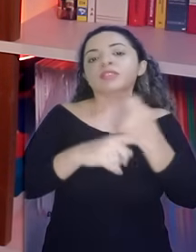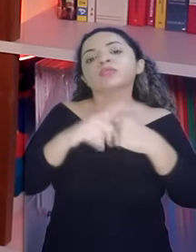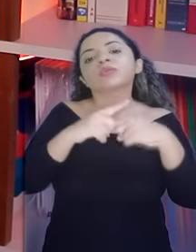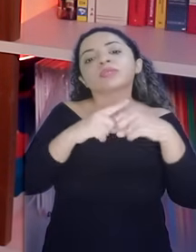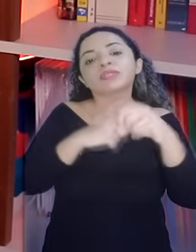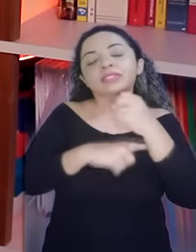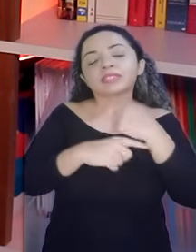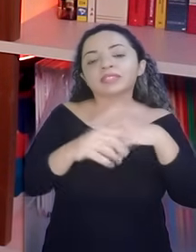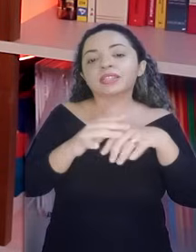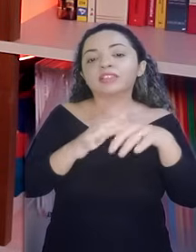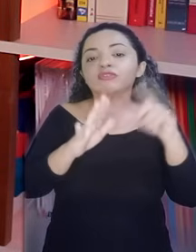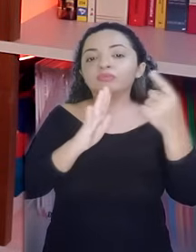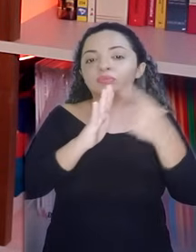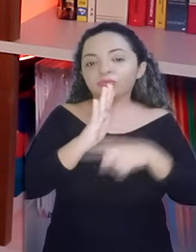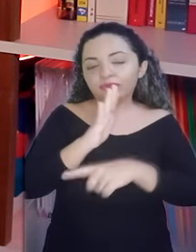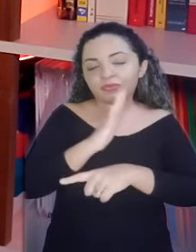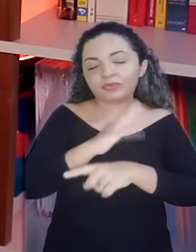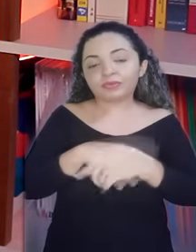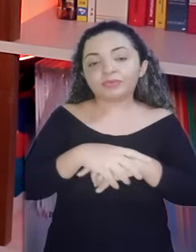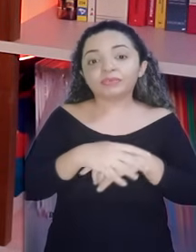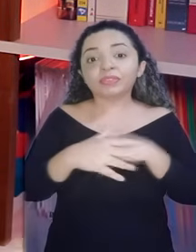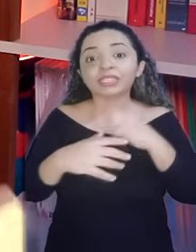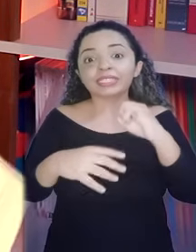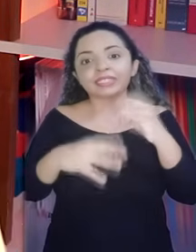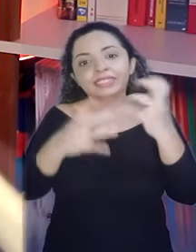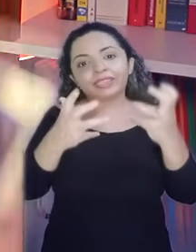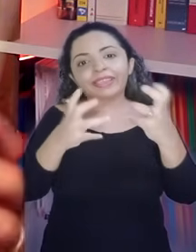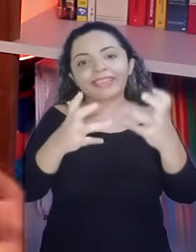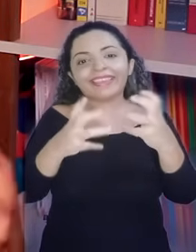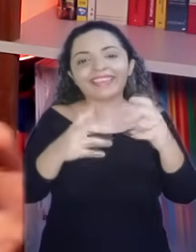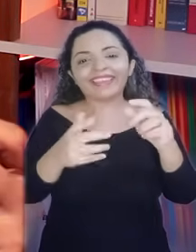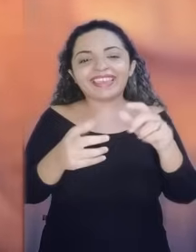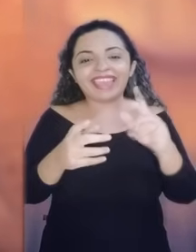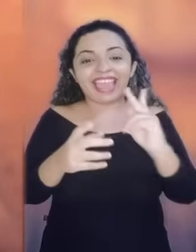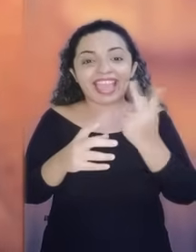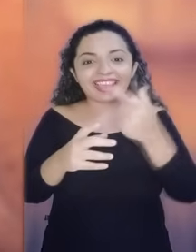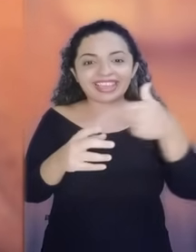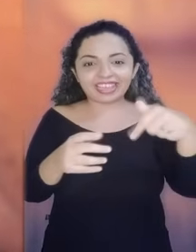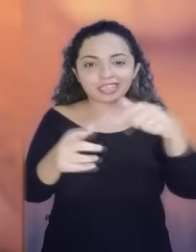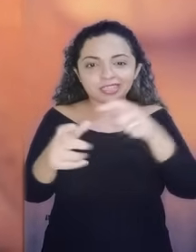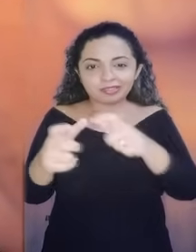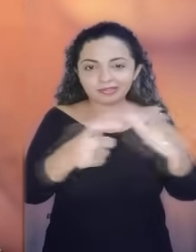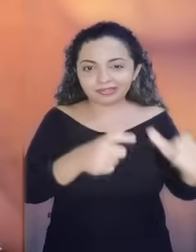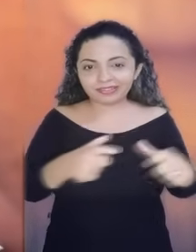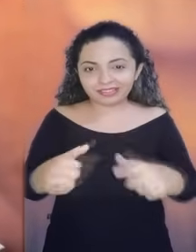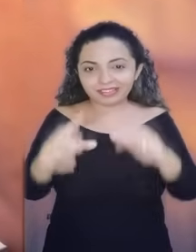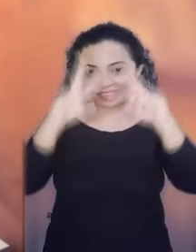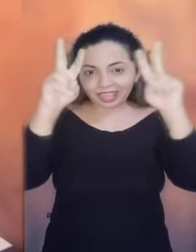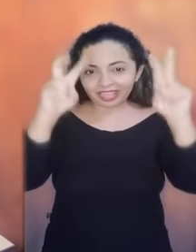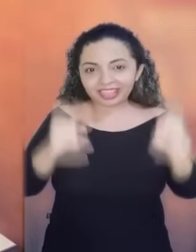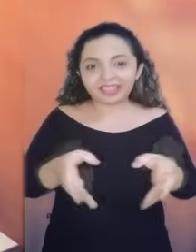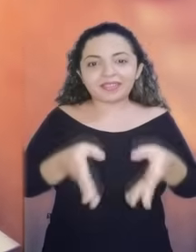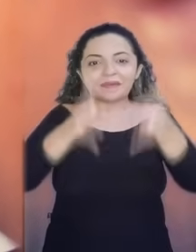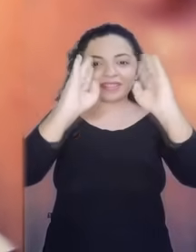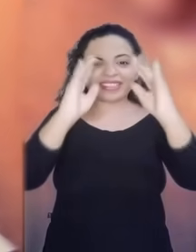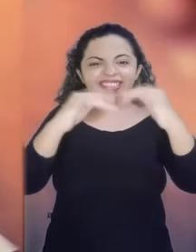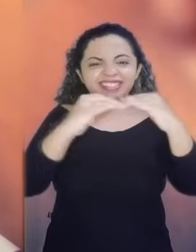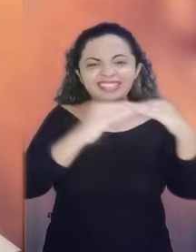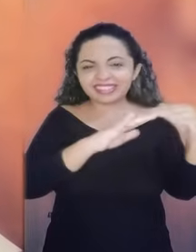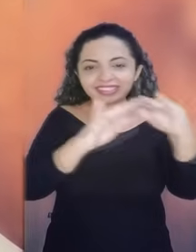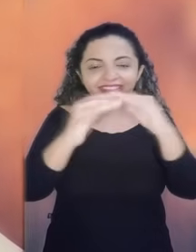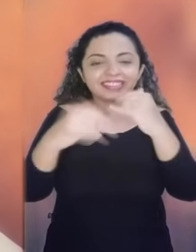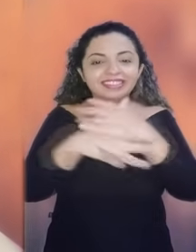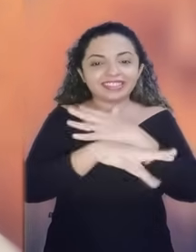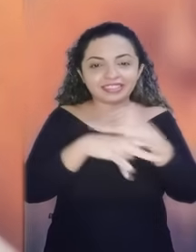opção muitíssimo interessante, assim, um verdadeiro clássico dos quadrinhos, que é o Nova York, do Will Eisner. A Vida na Grande Cidade,